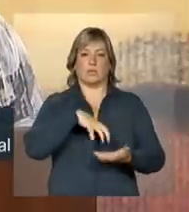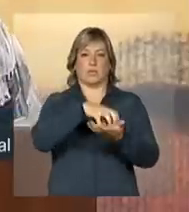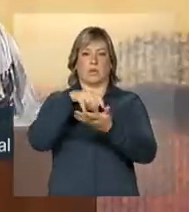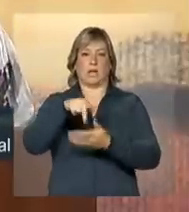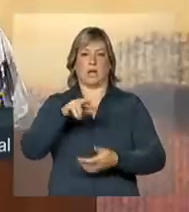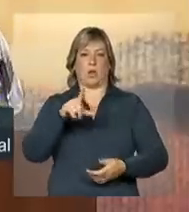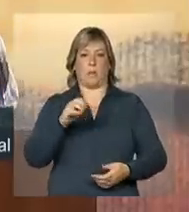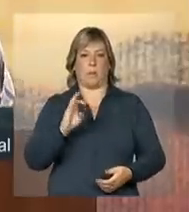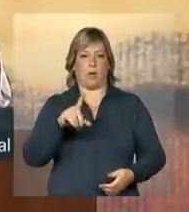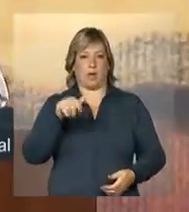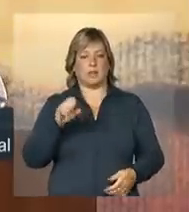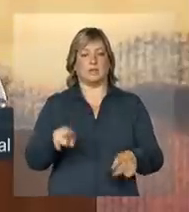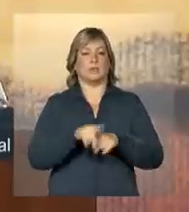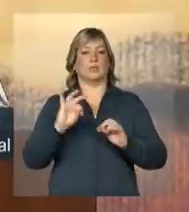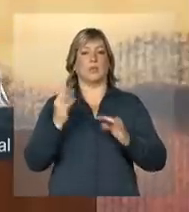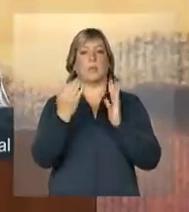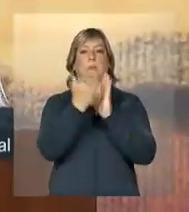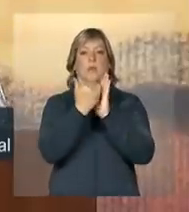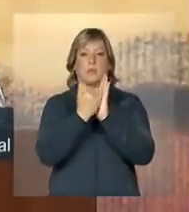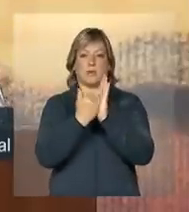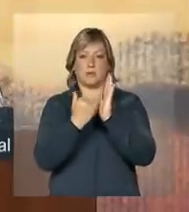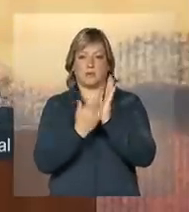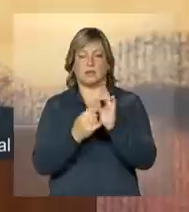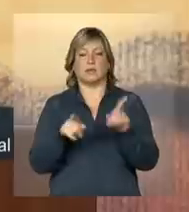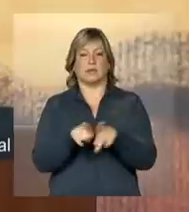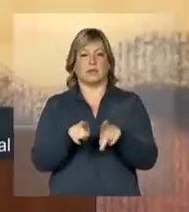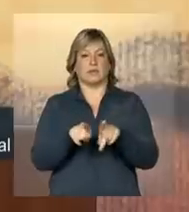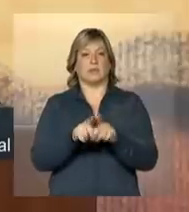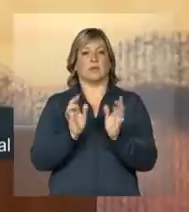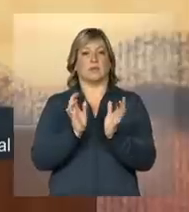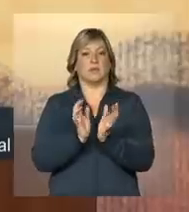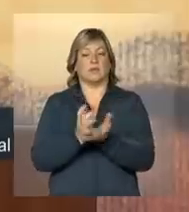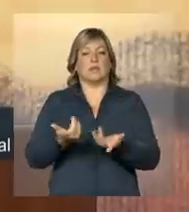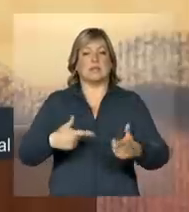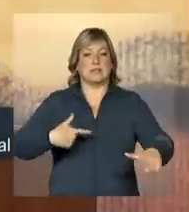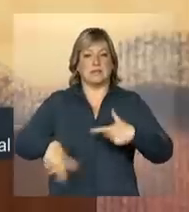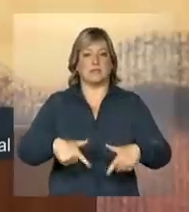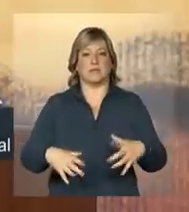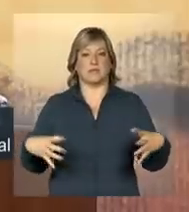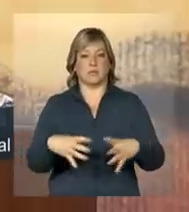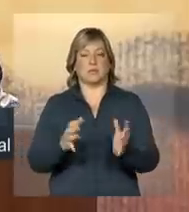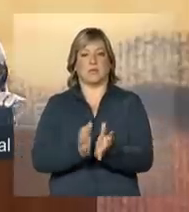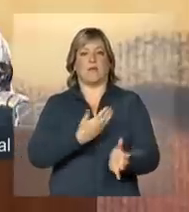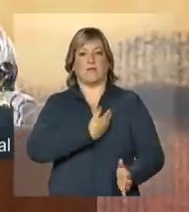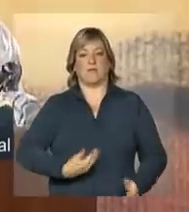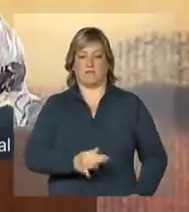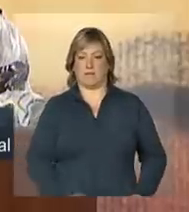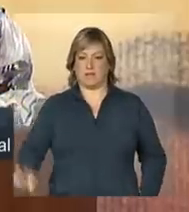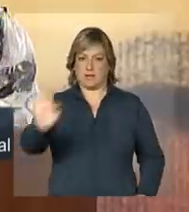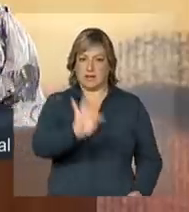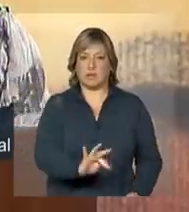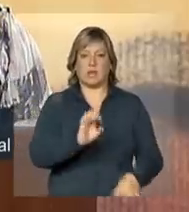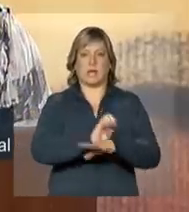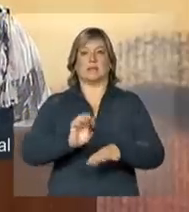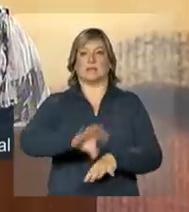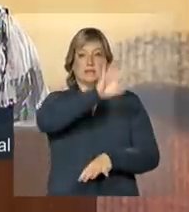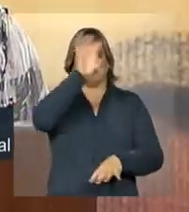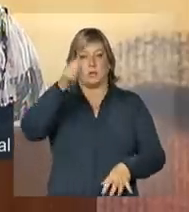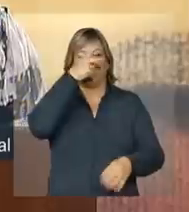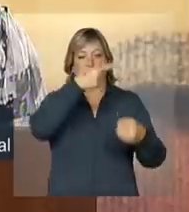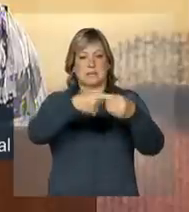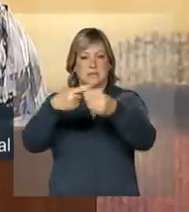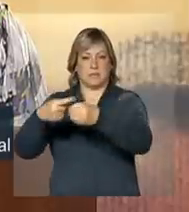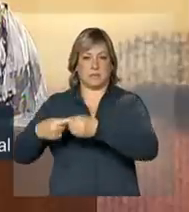Quilombolas os programas e os serviços no âmbito federal estadual e